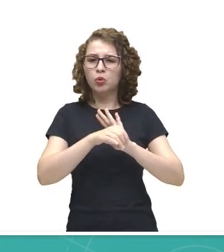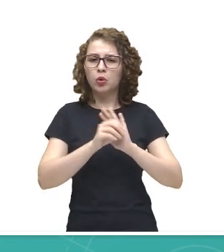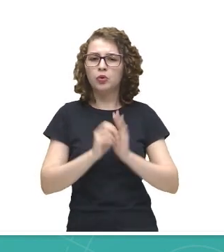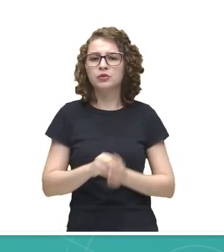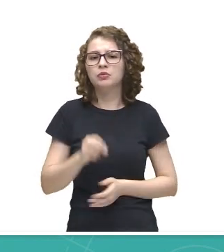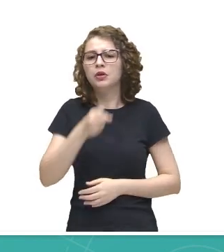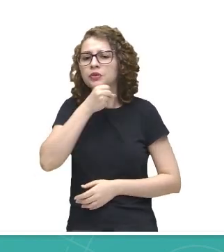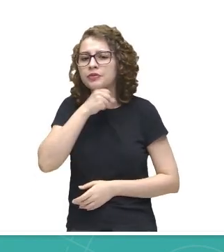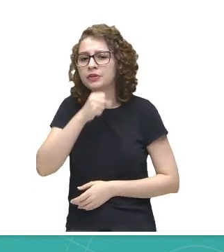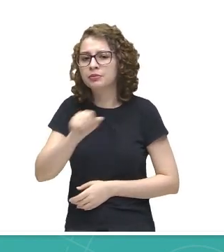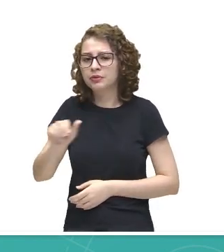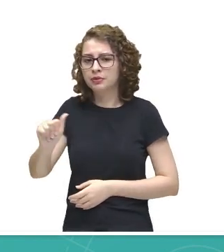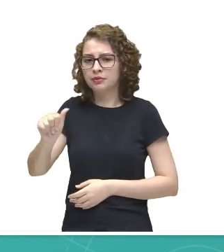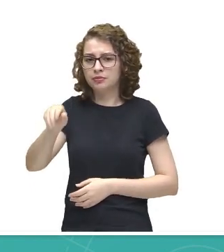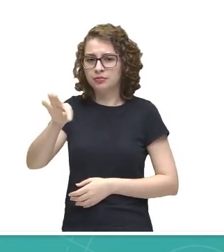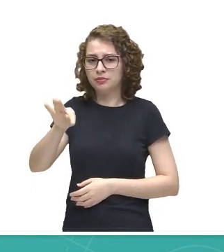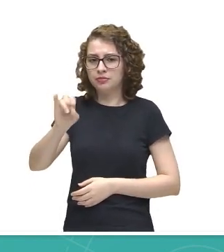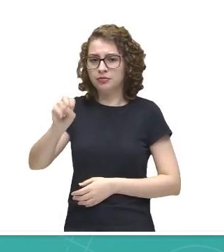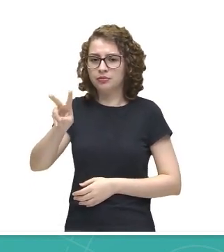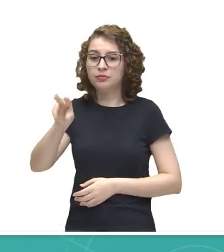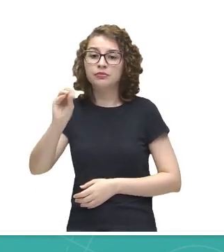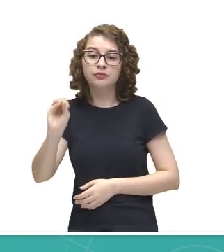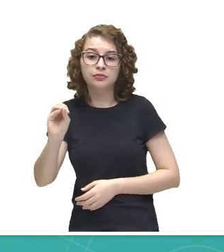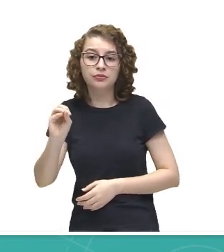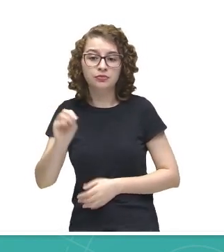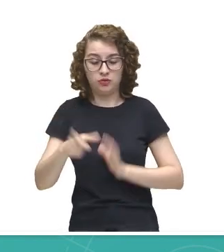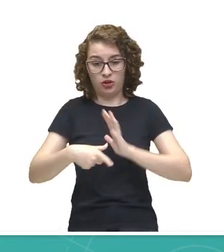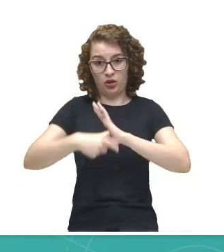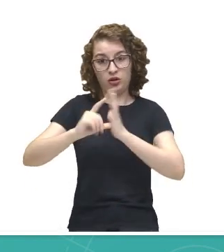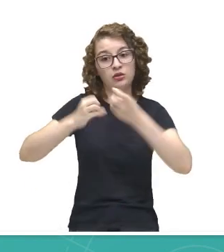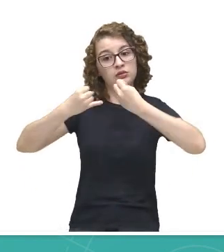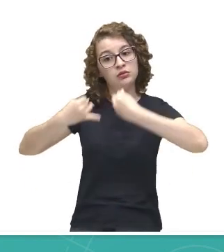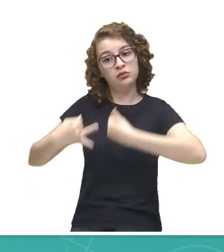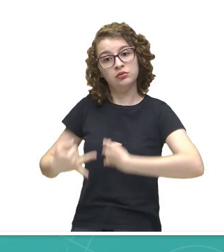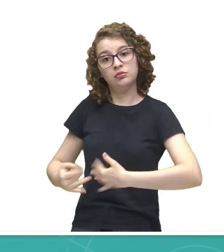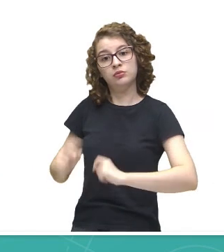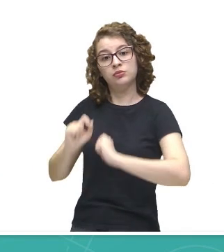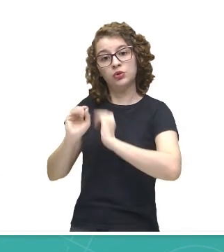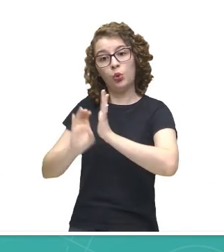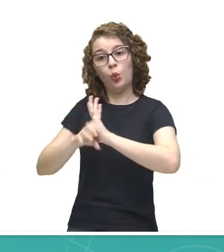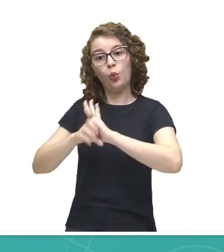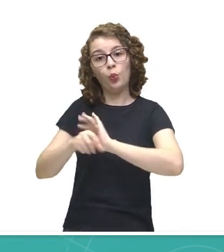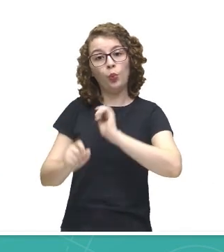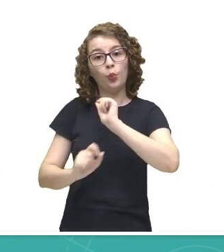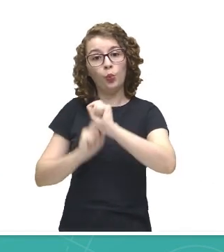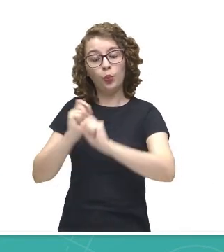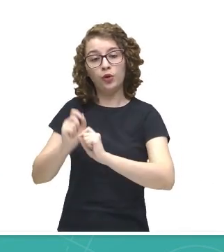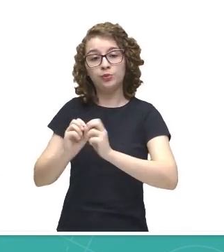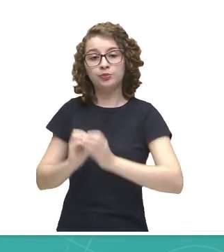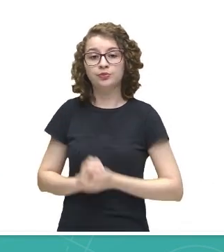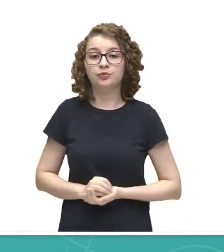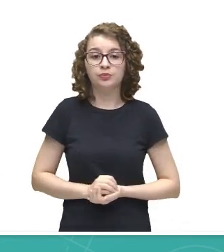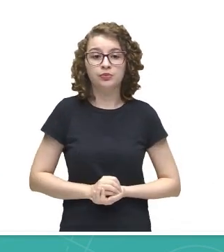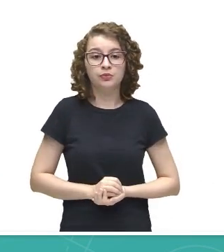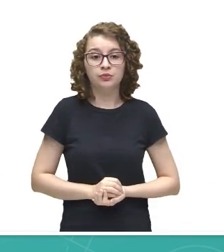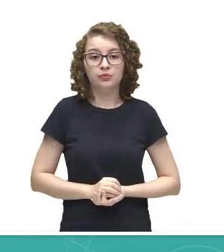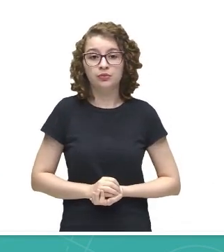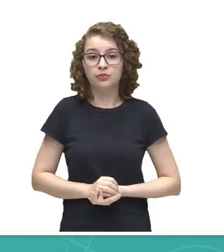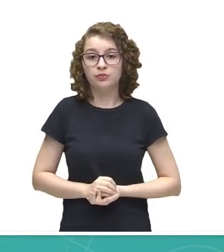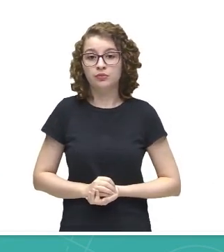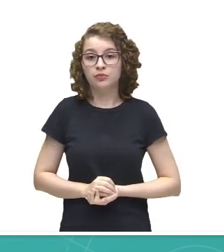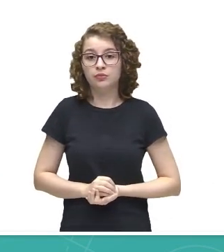seria o envelhecimento ativo. E como eu disse durante a nossa aula, o conceito de envelhecimento ativo, ele